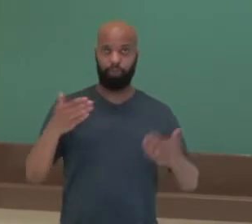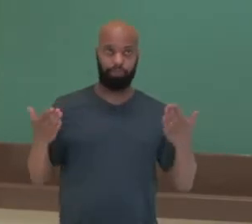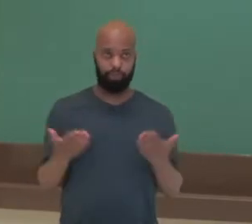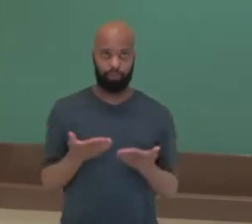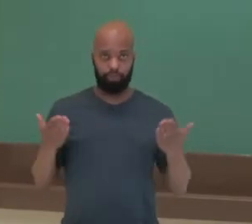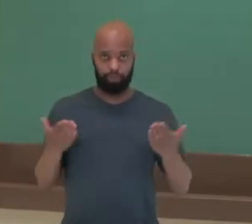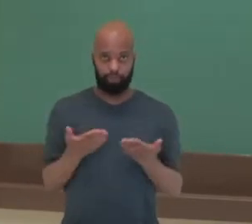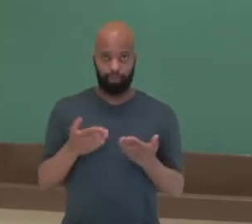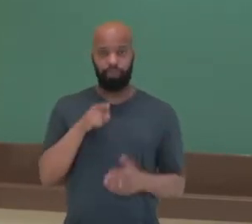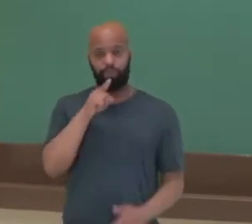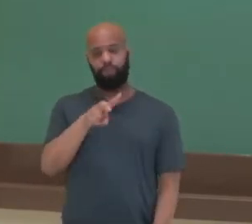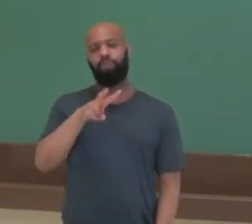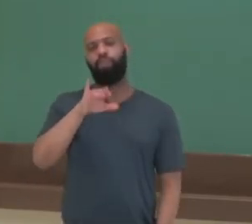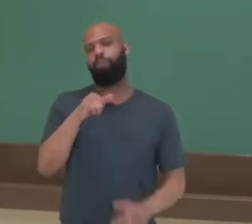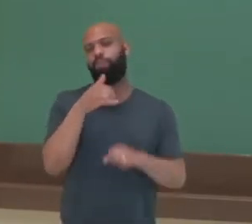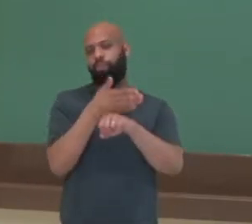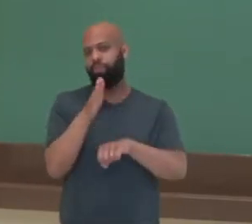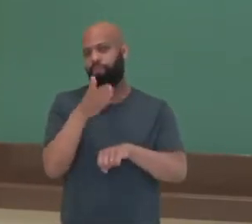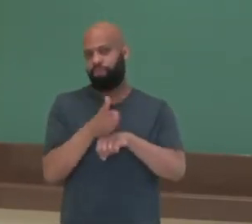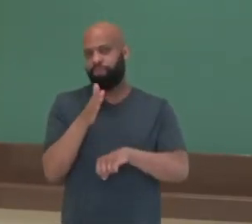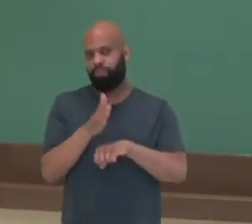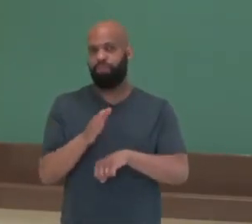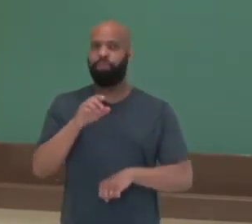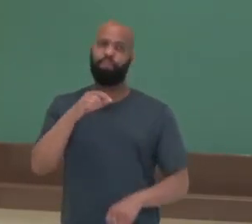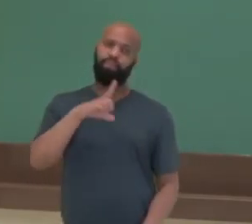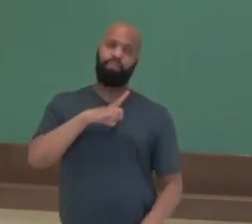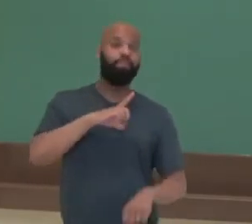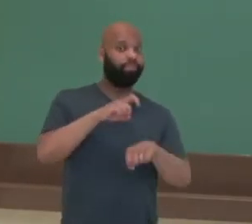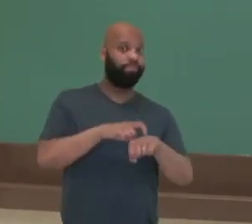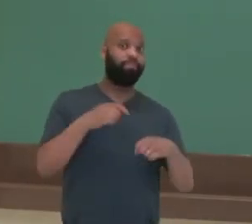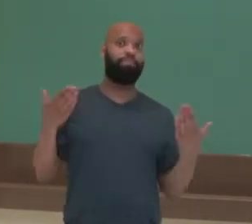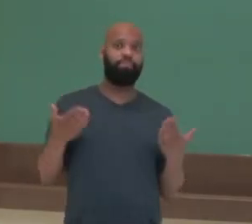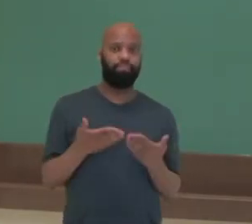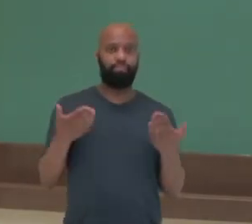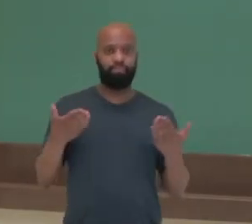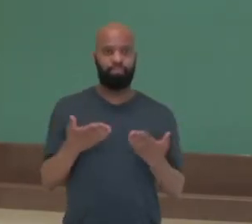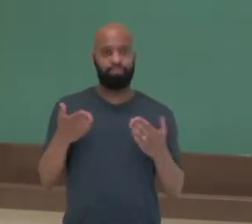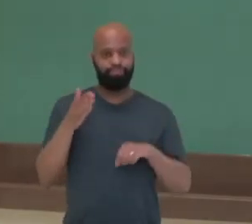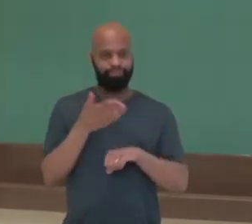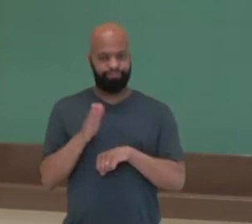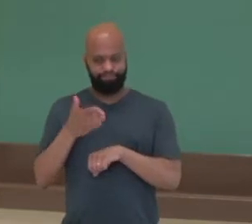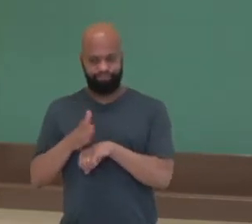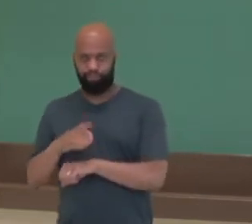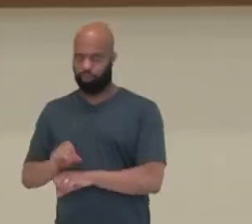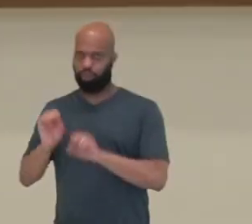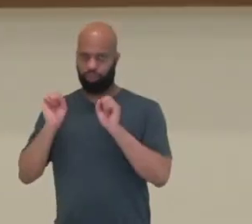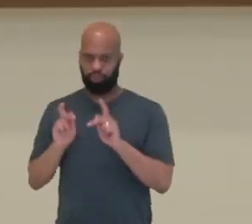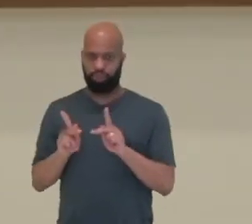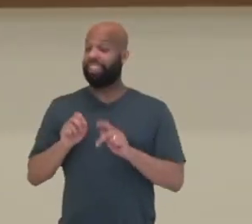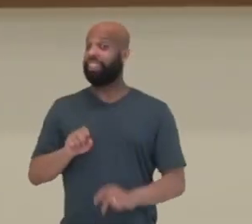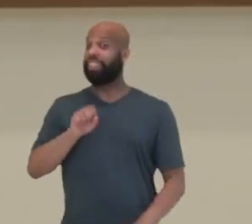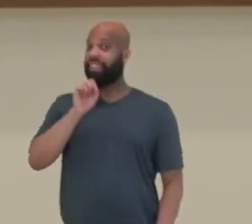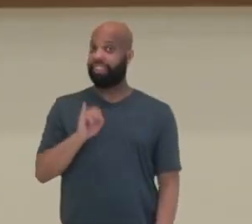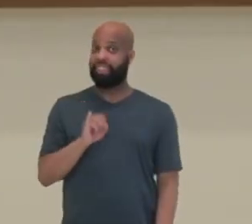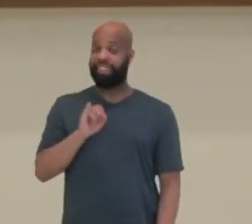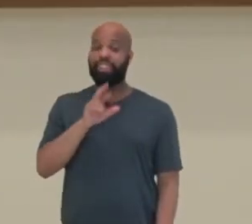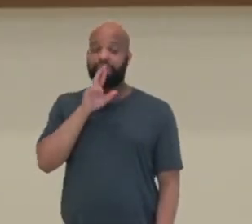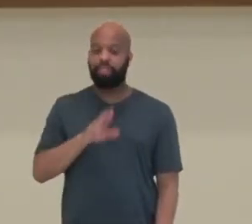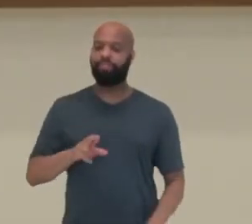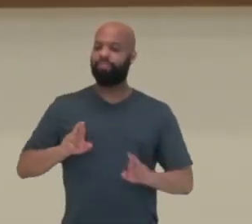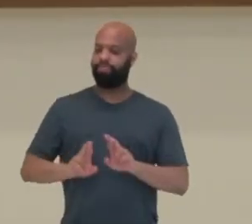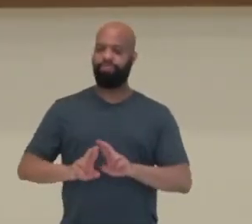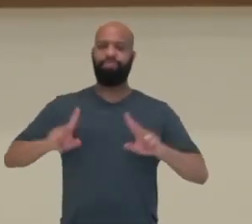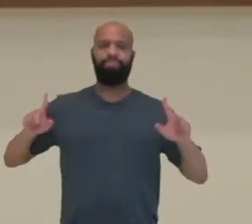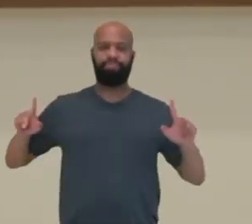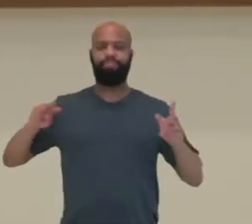proporcionais a 50, 175 e 10. Caso não apresentem os mesmos